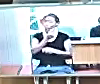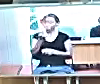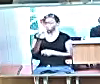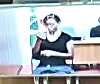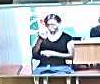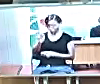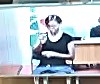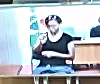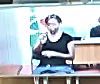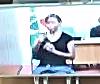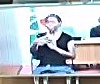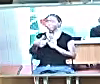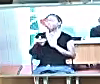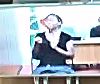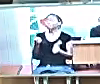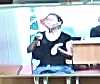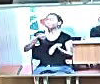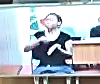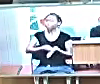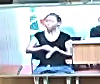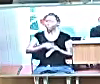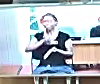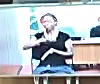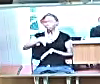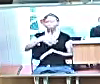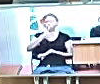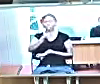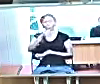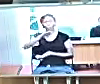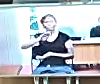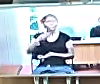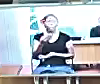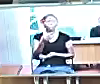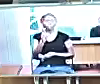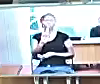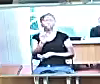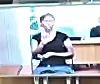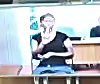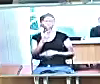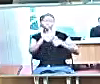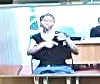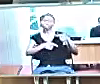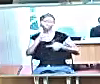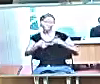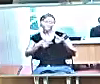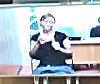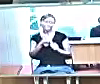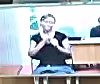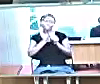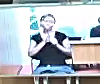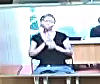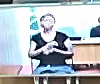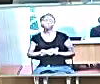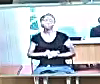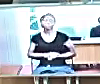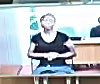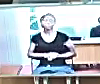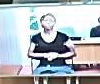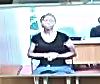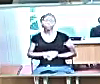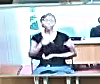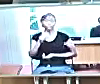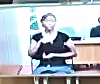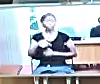por exemplo a projeção de pagar é por volta de 7 bilhões de reais com a conselhos da dívida pode passar por favor